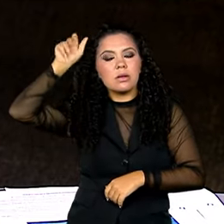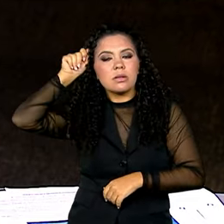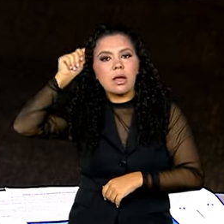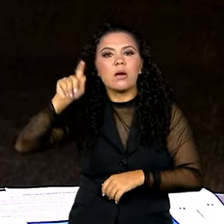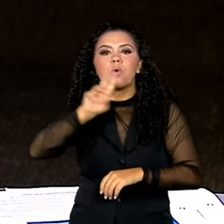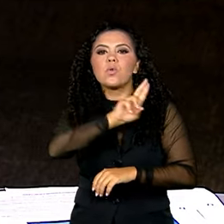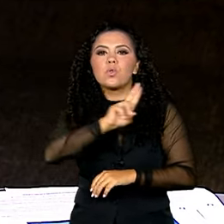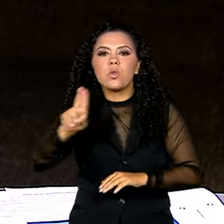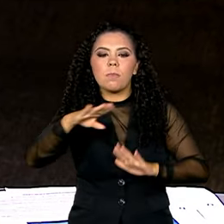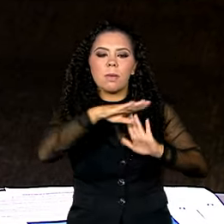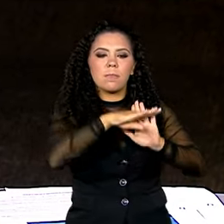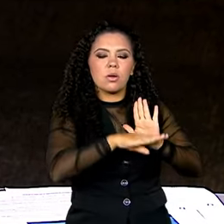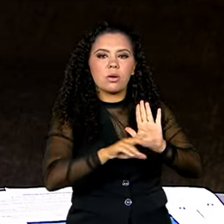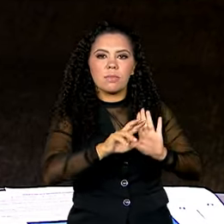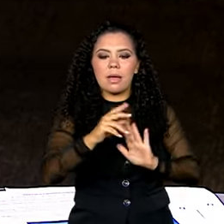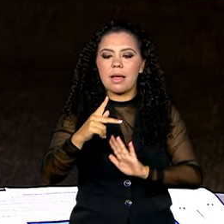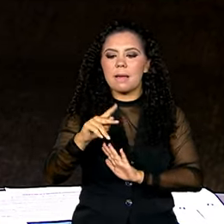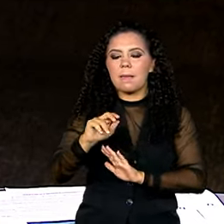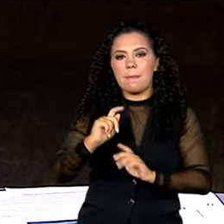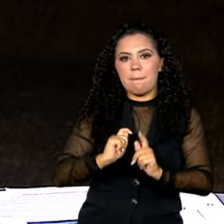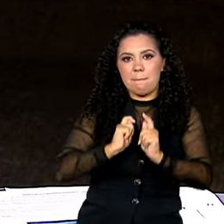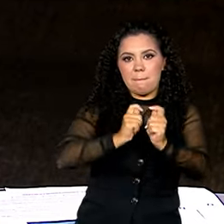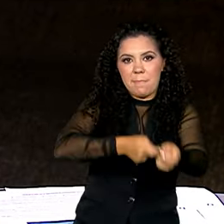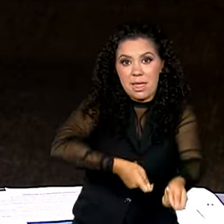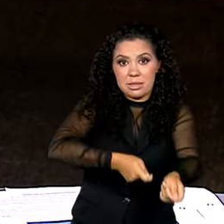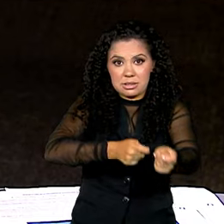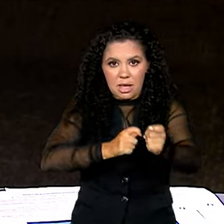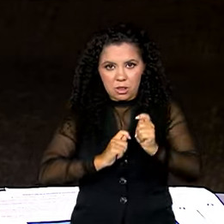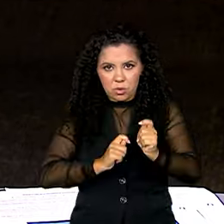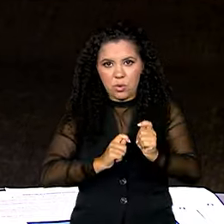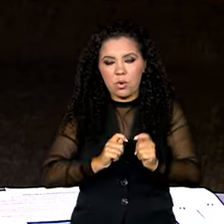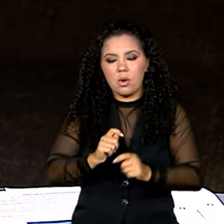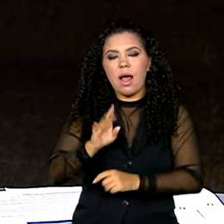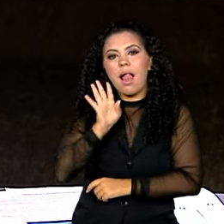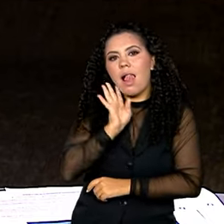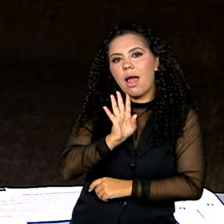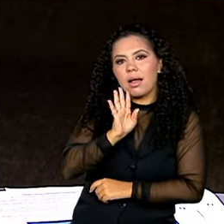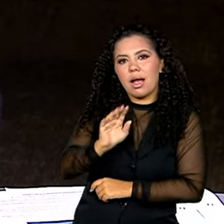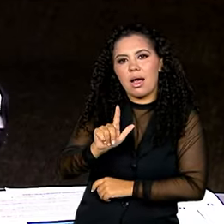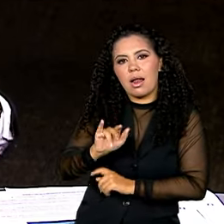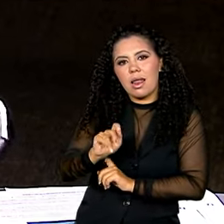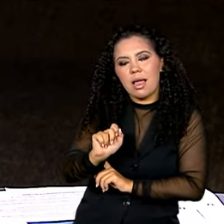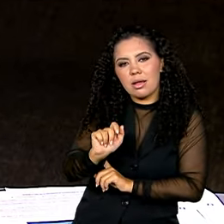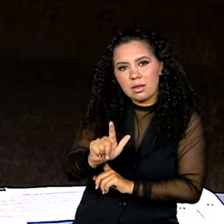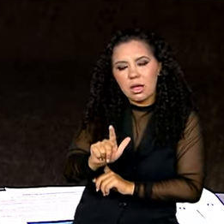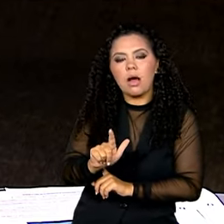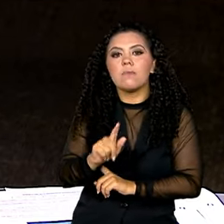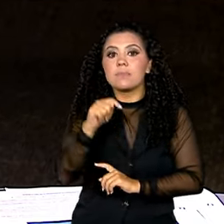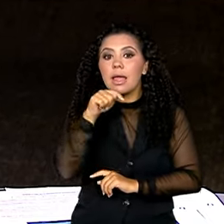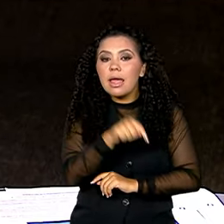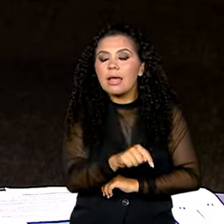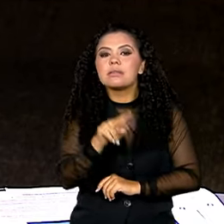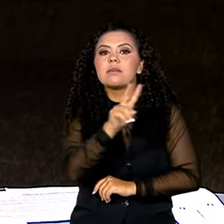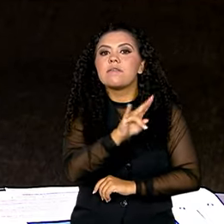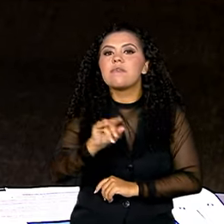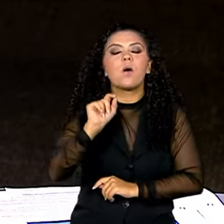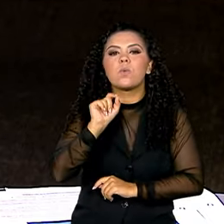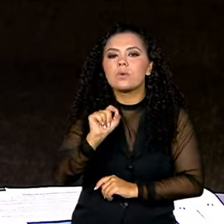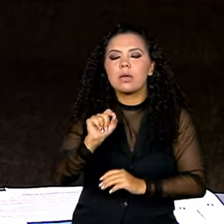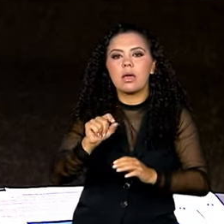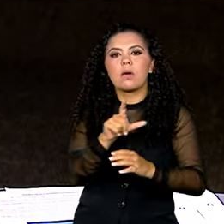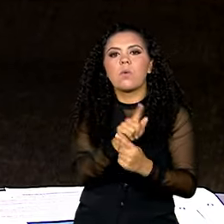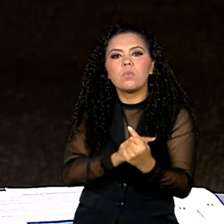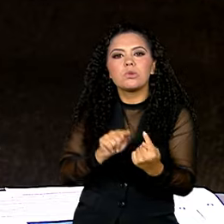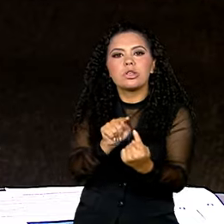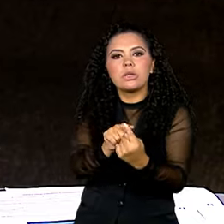uma força-tarefa, é um grupo de técnicos que vai ao encontro das comunidades mais distantes, daquelas que, como